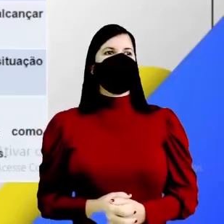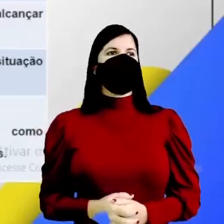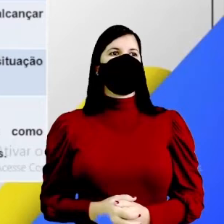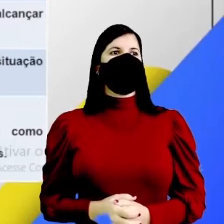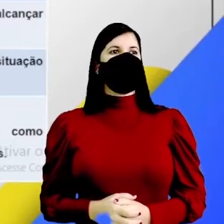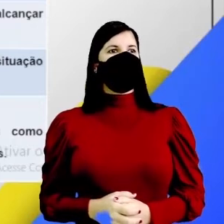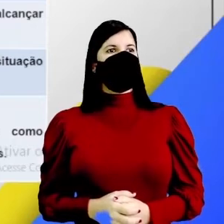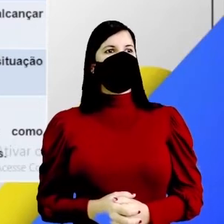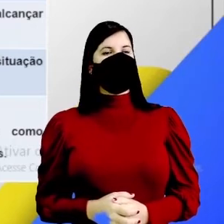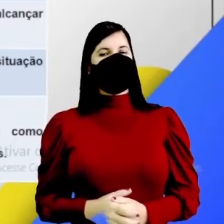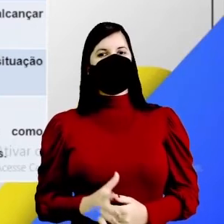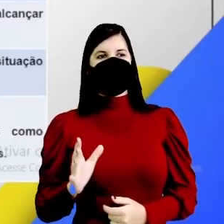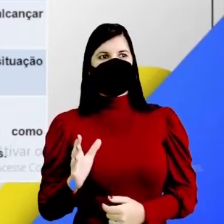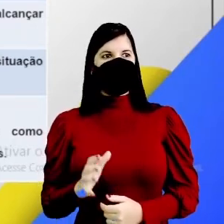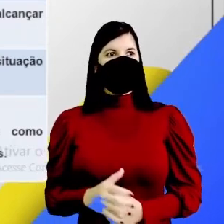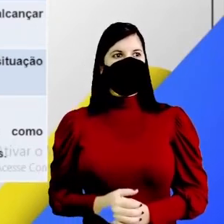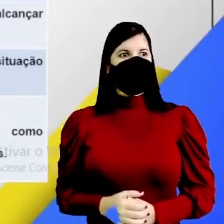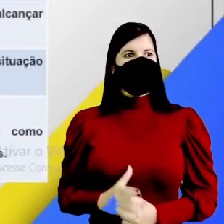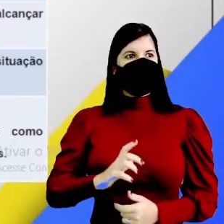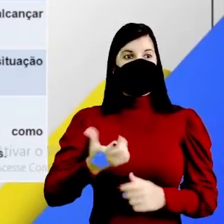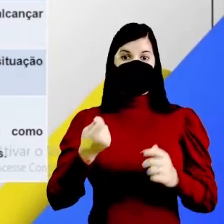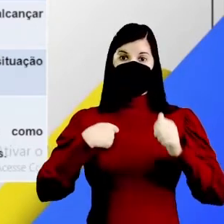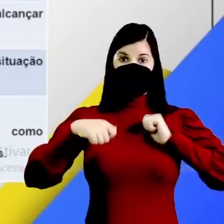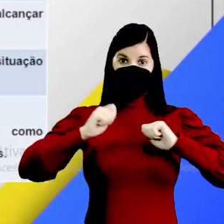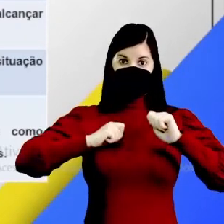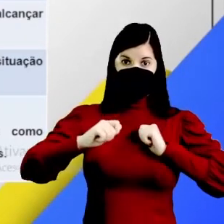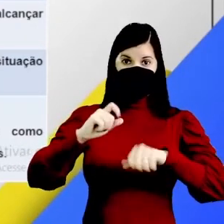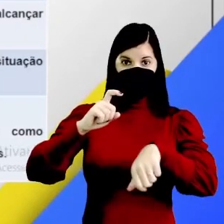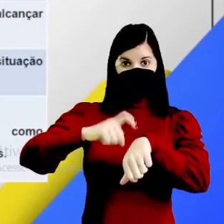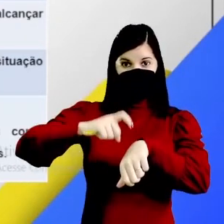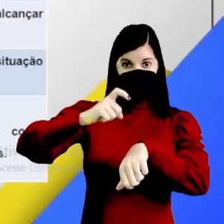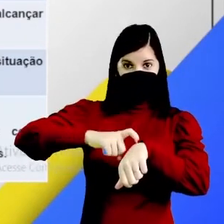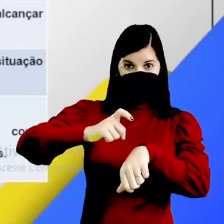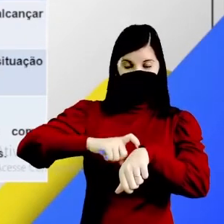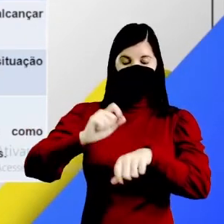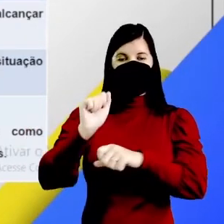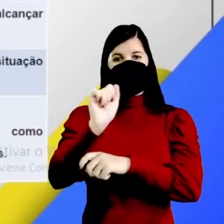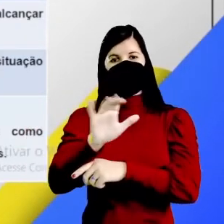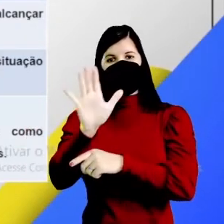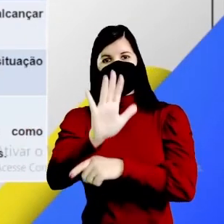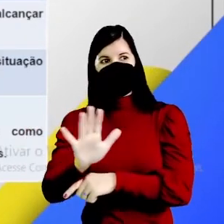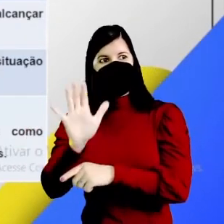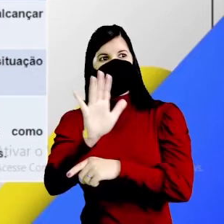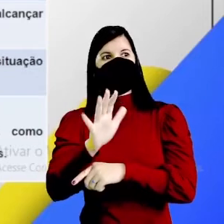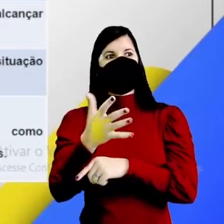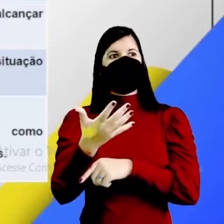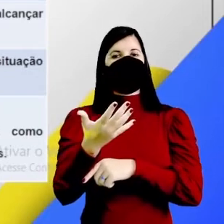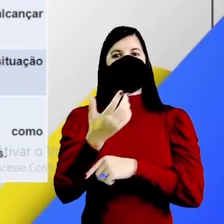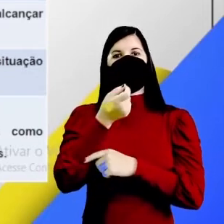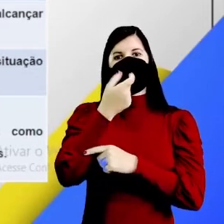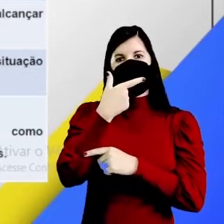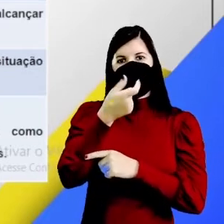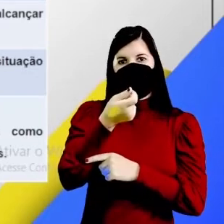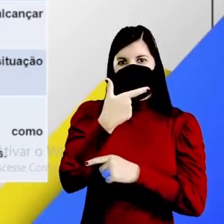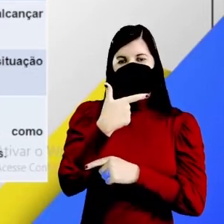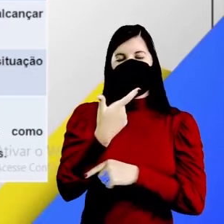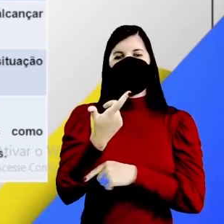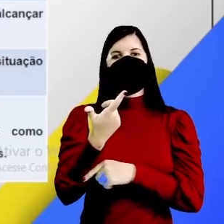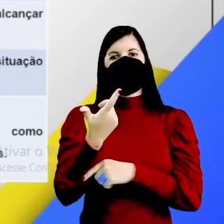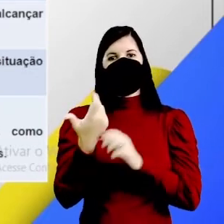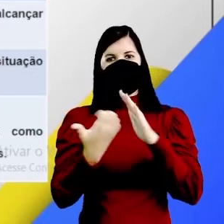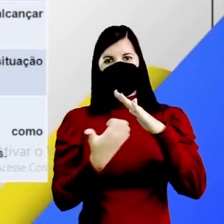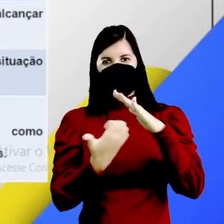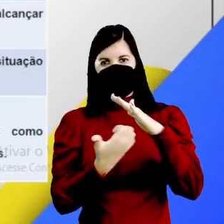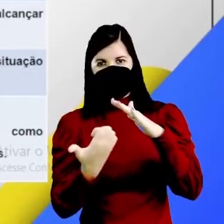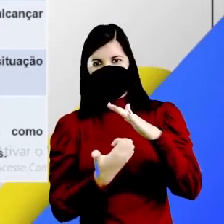slide. Vê só, quando a gente está ali administrando o tempo, administrando a imagem, administrando um remédio, a